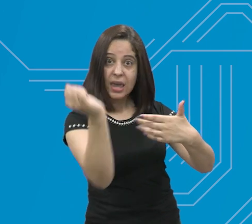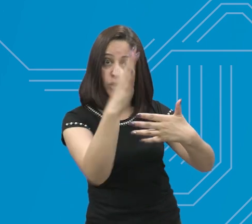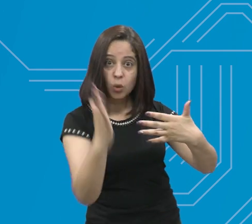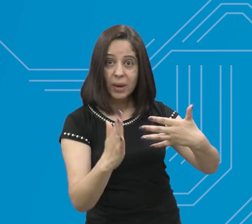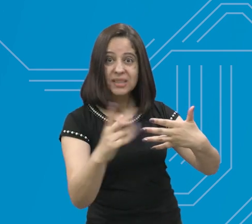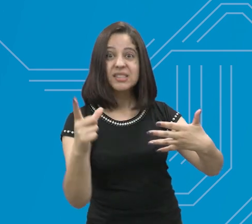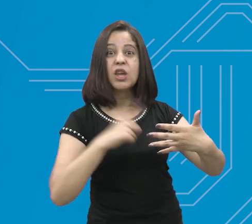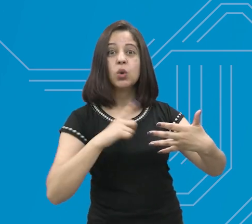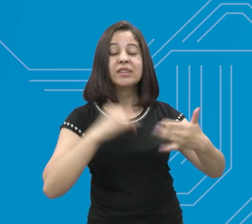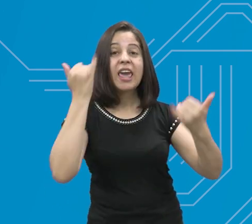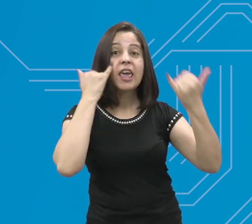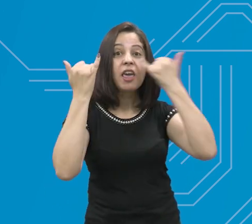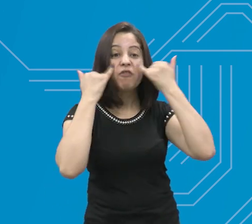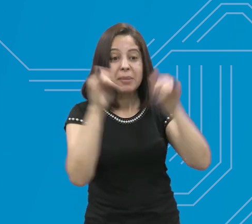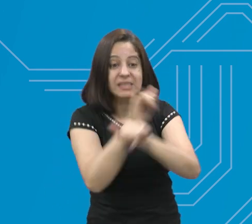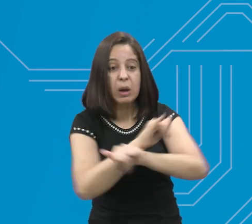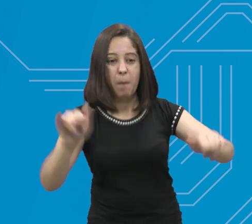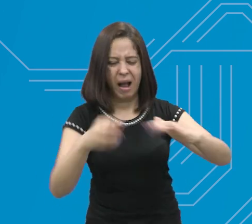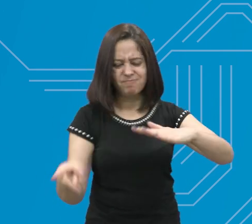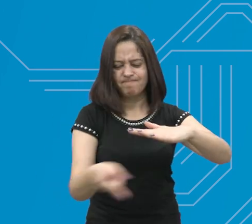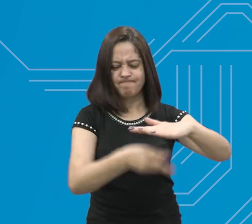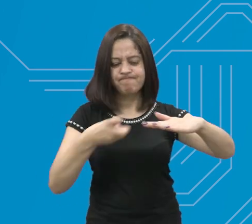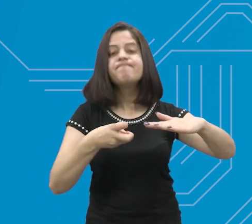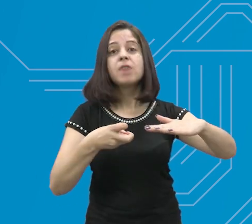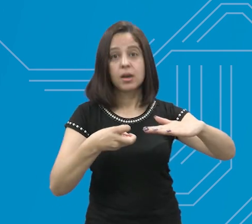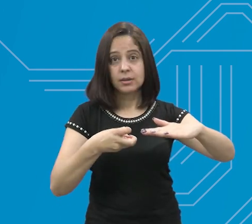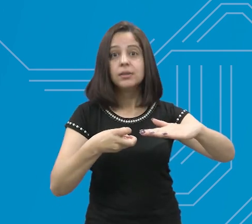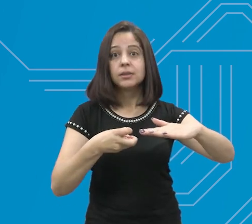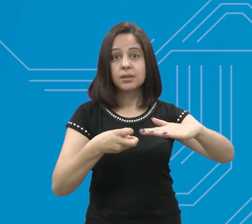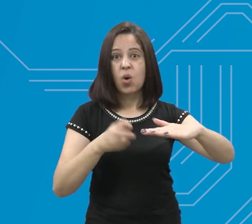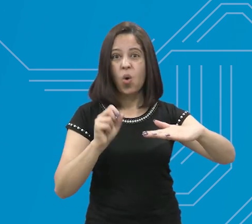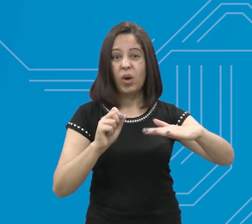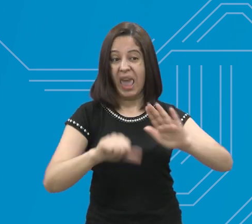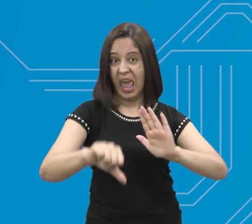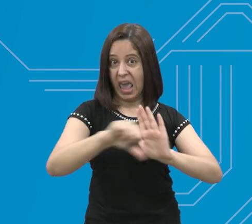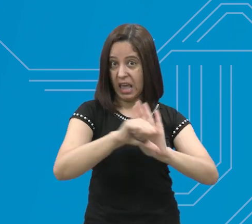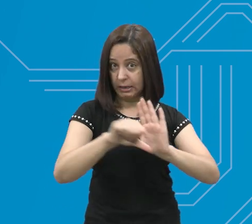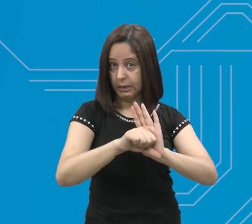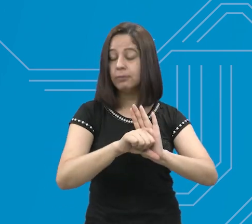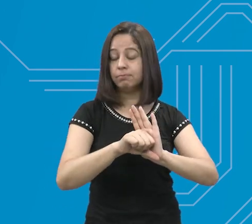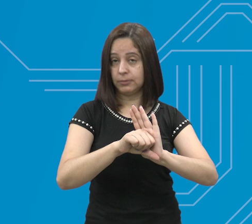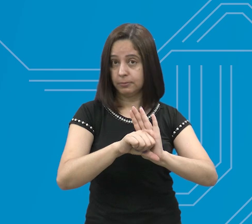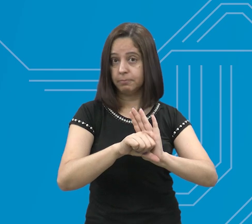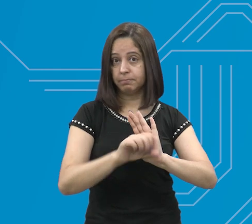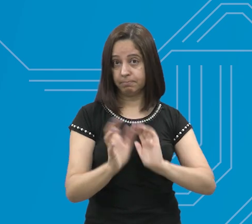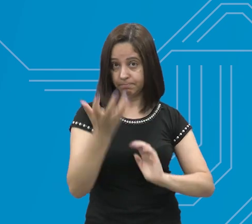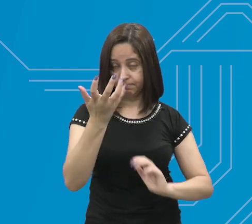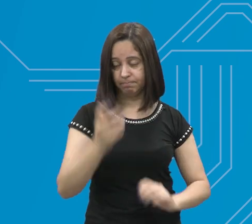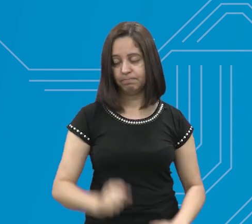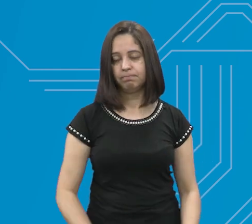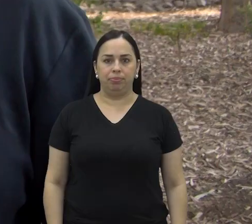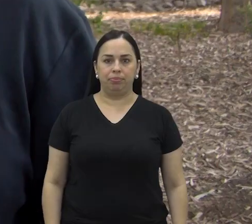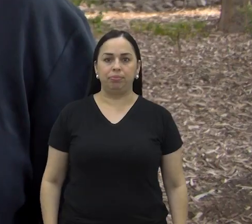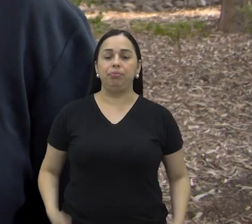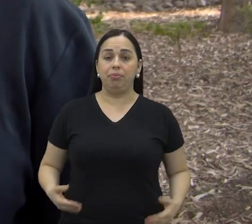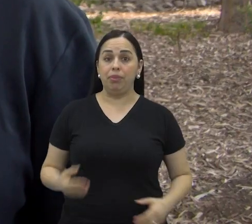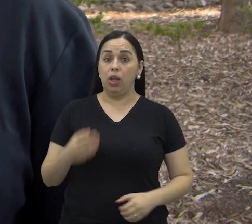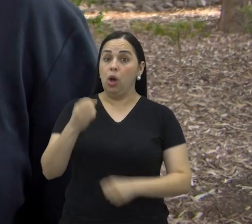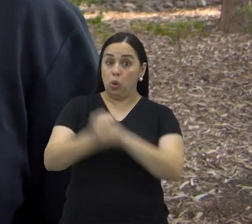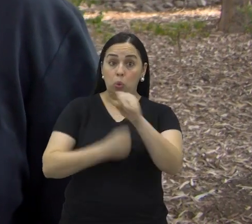informações vendidas na chamada Deep Web, rede utilizada para a prática de atividades ilícitas.